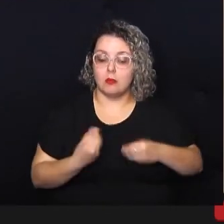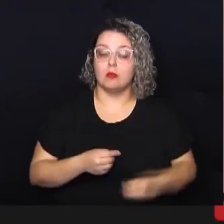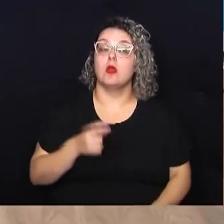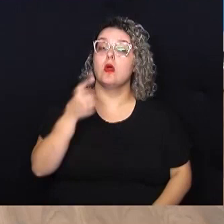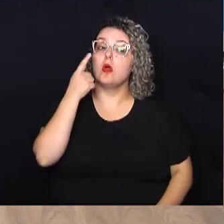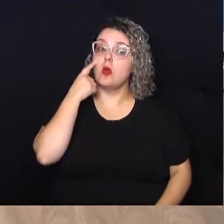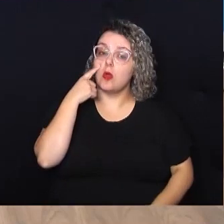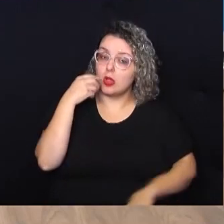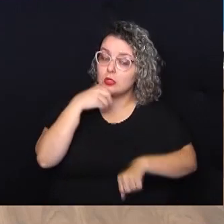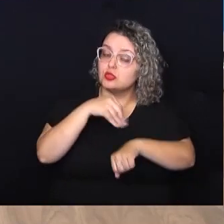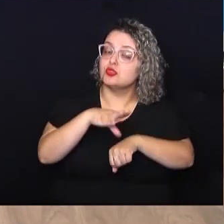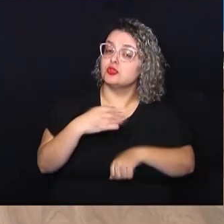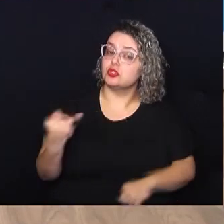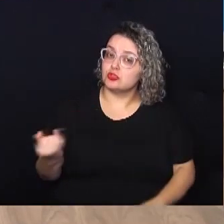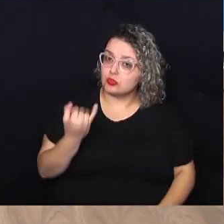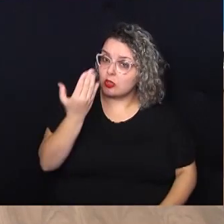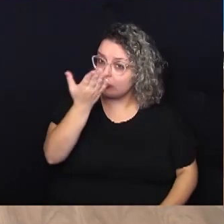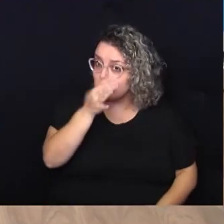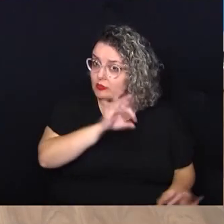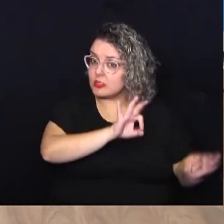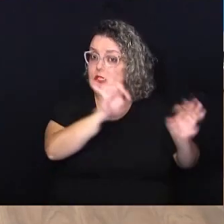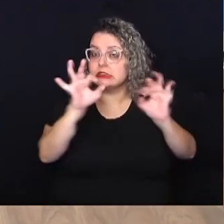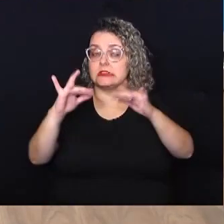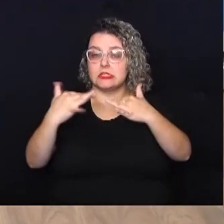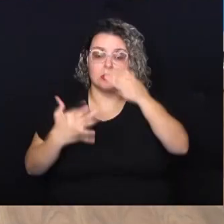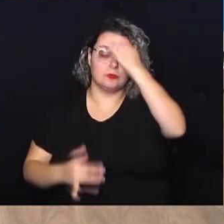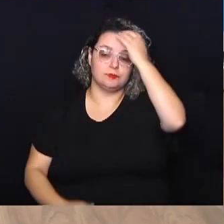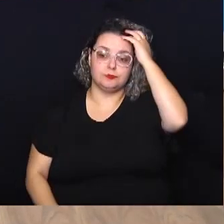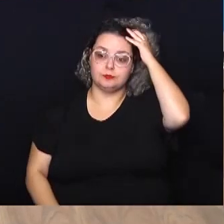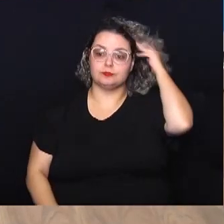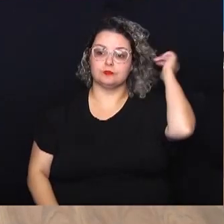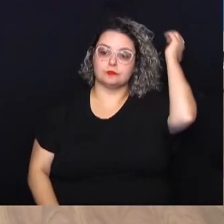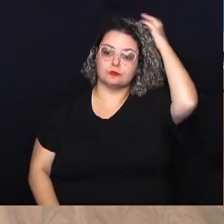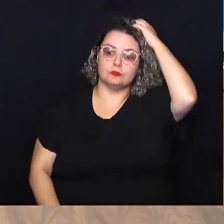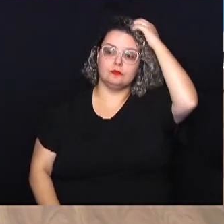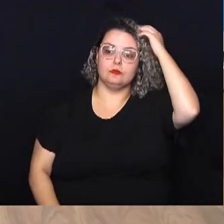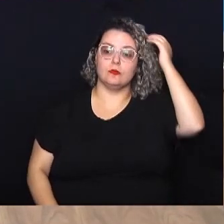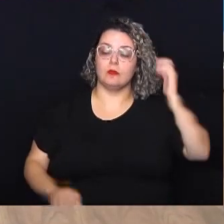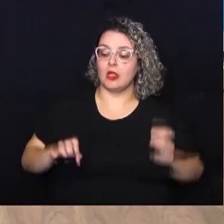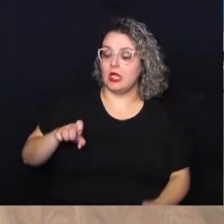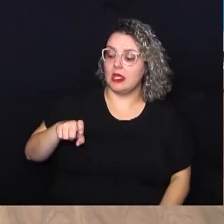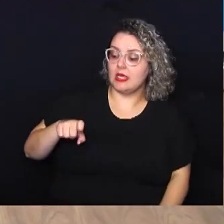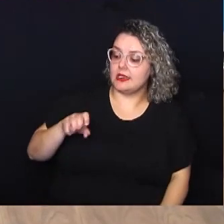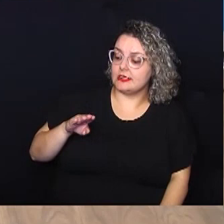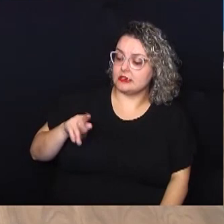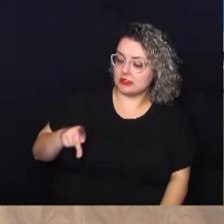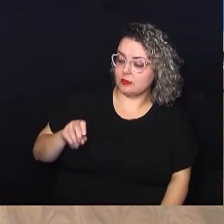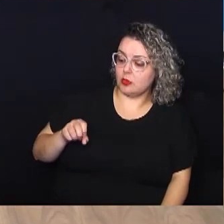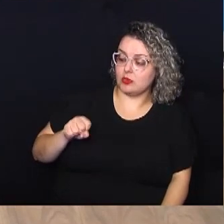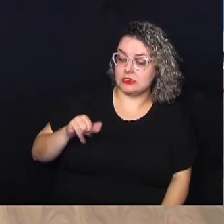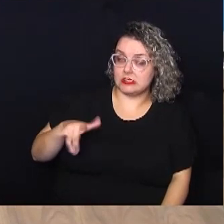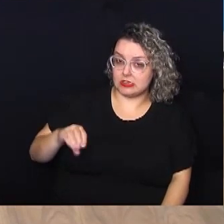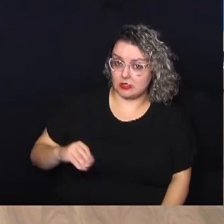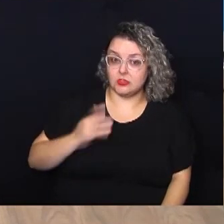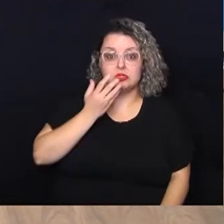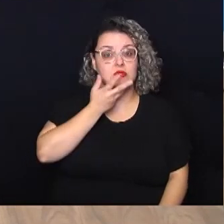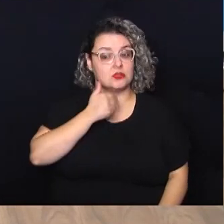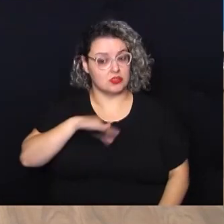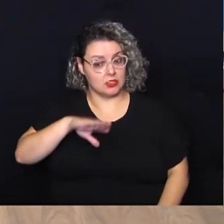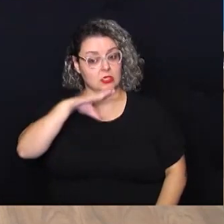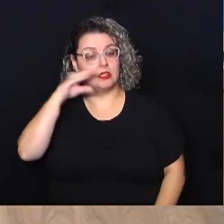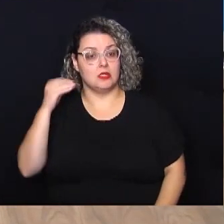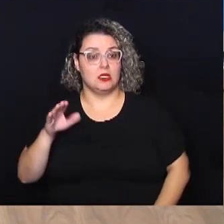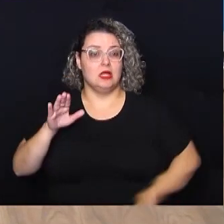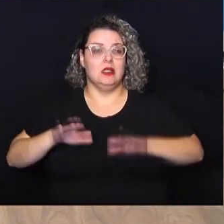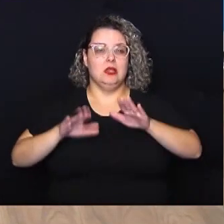importantes então para você que está nos acompanhando sobre essa exposição de crianças e adolescentes em redes sociais. Sei que muitas vezes